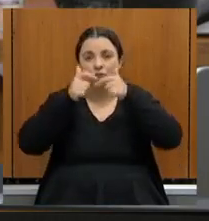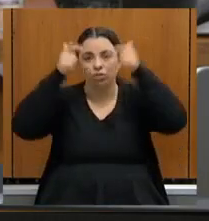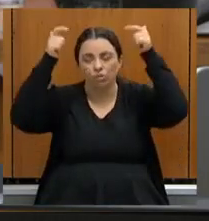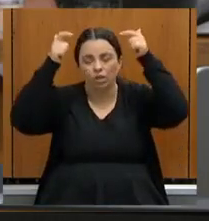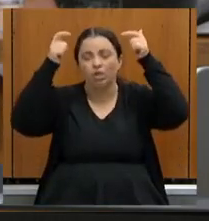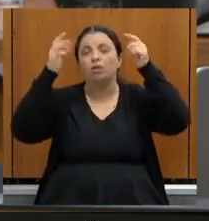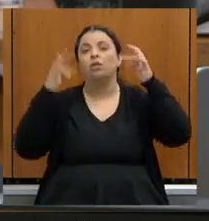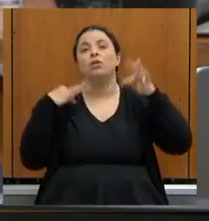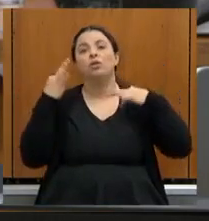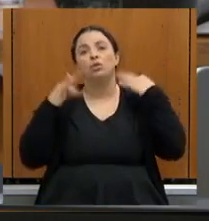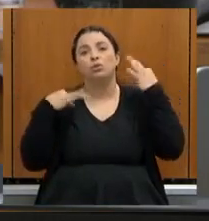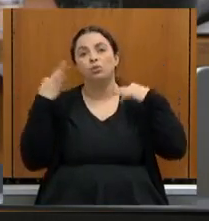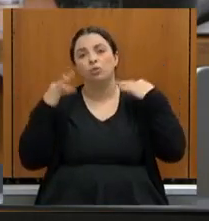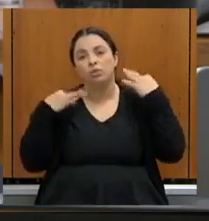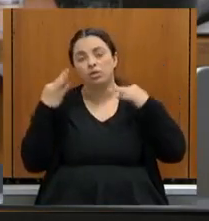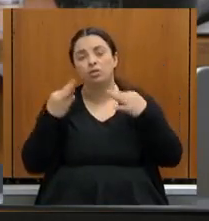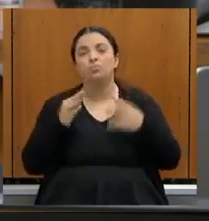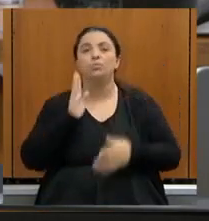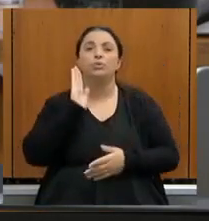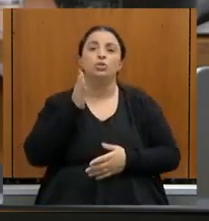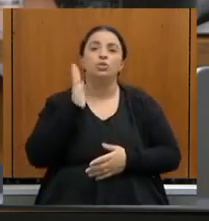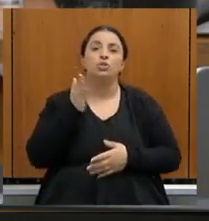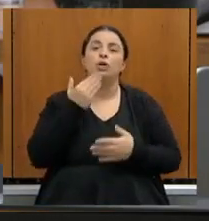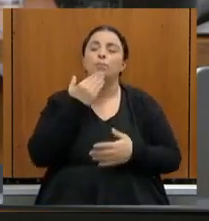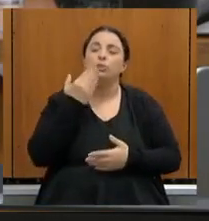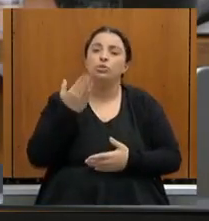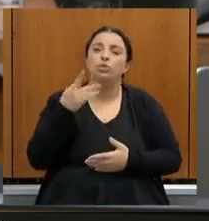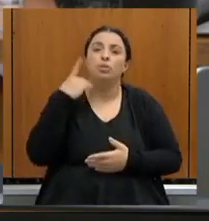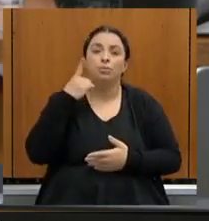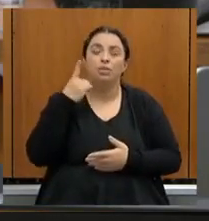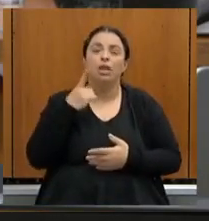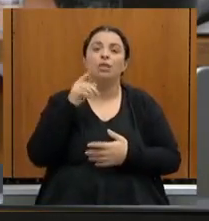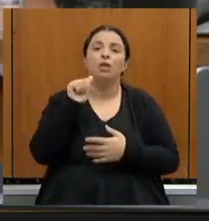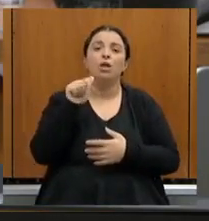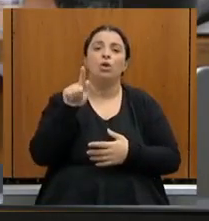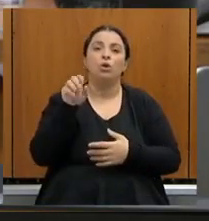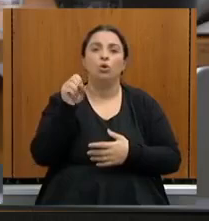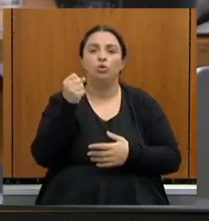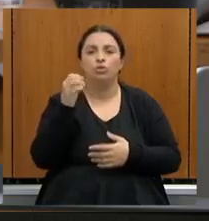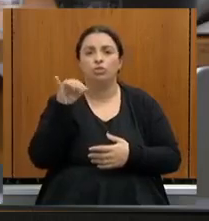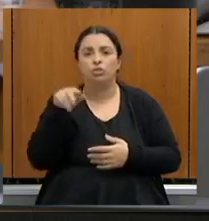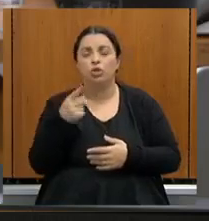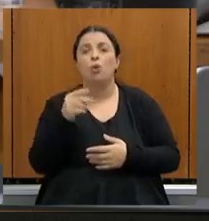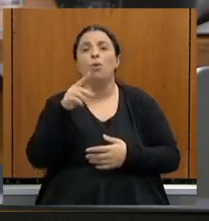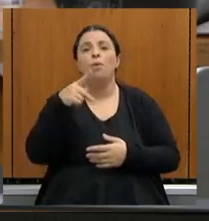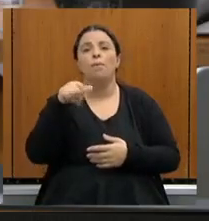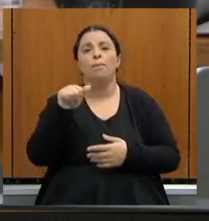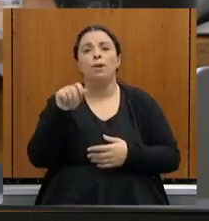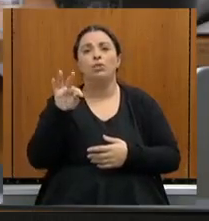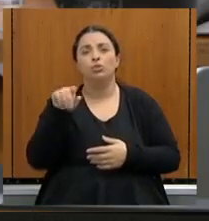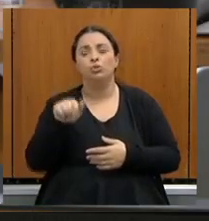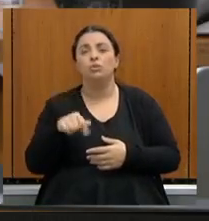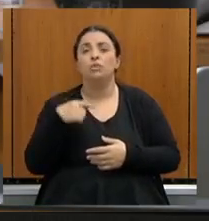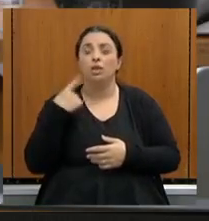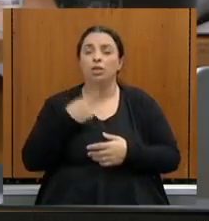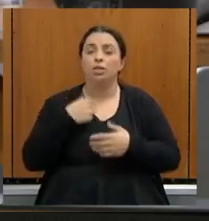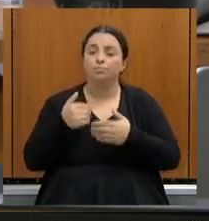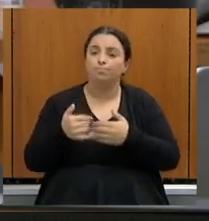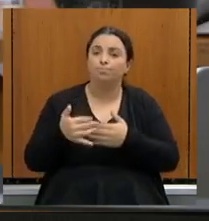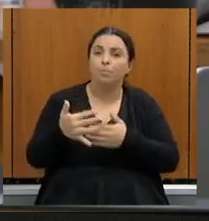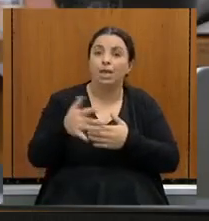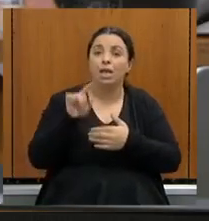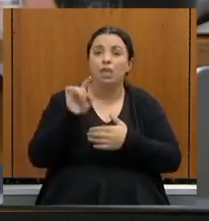turismo já pedir ao deputado Agostinho Patrus que deveríamos caminhar para que ela não seja